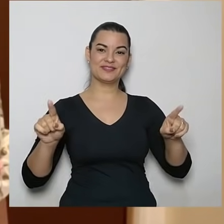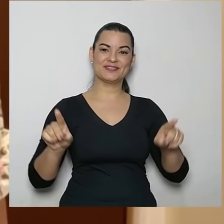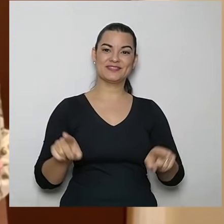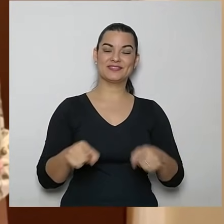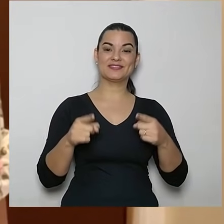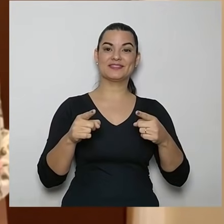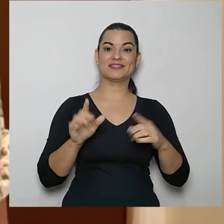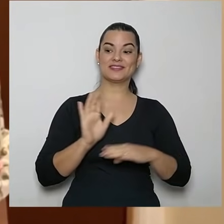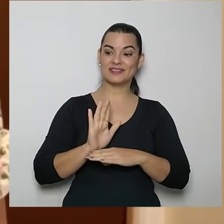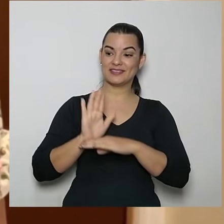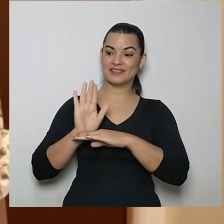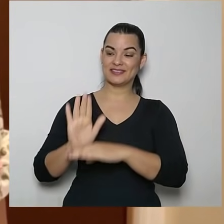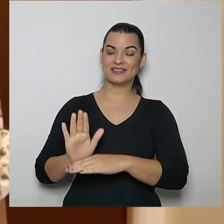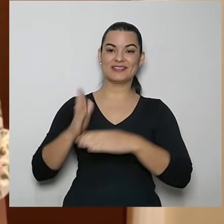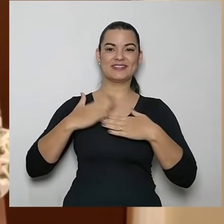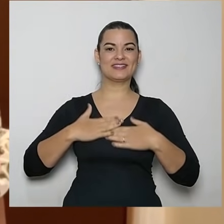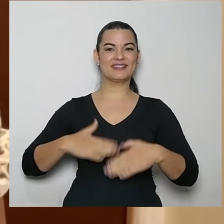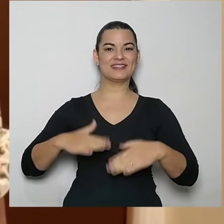o